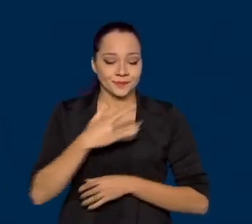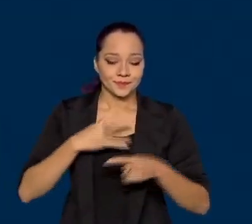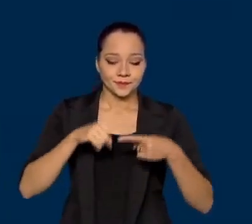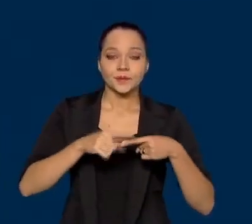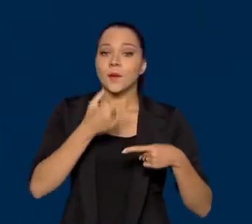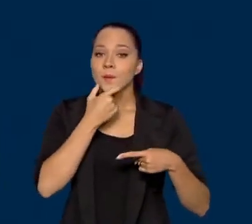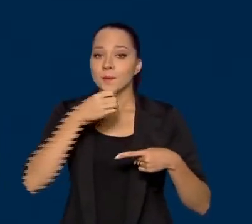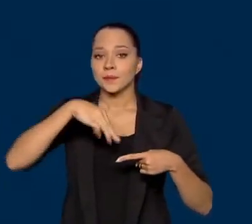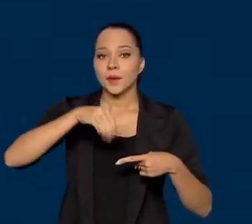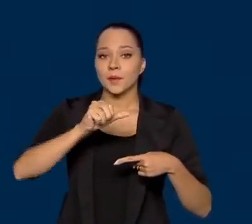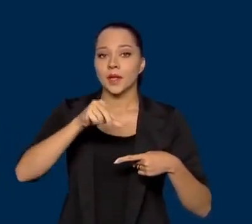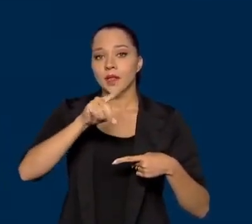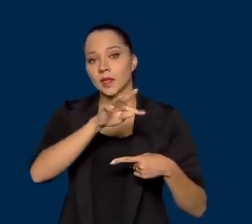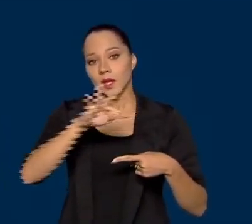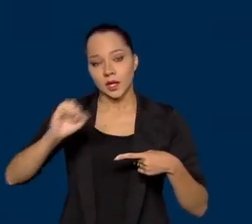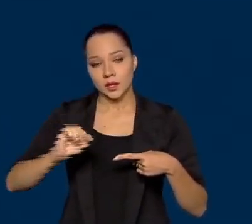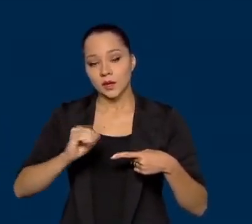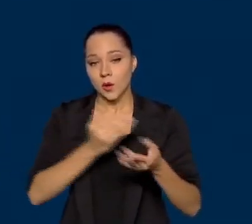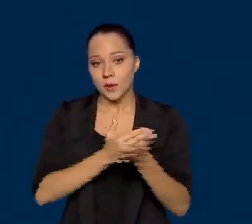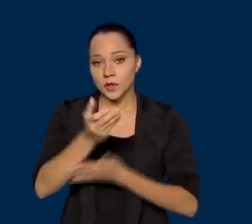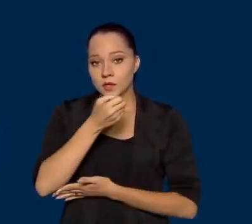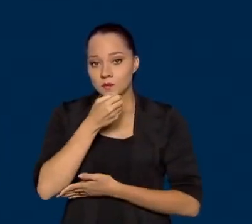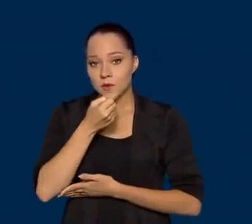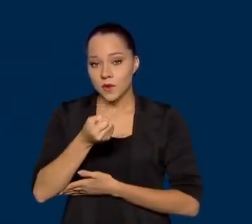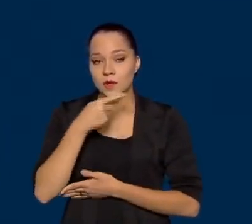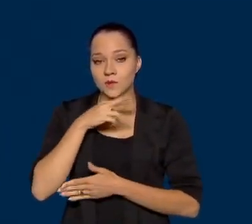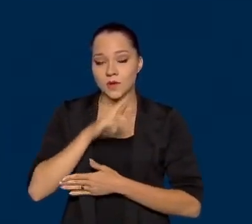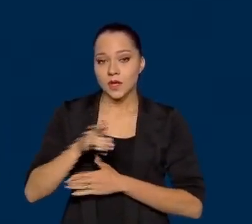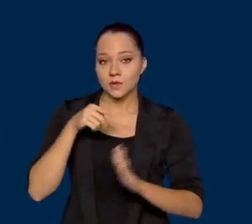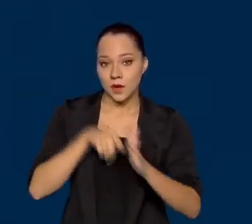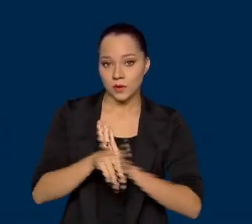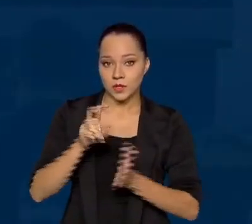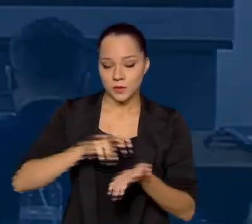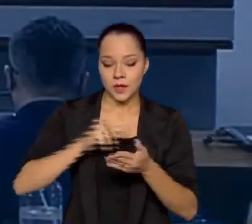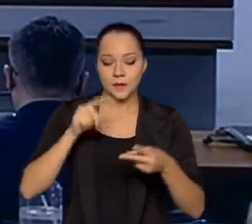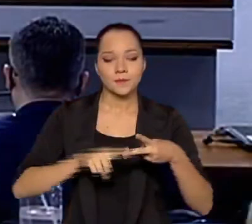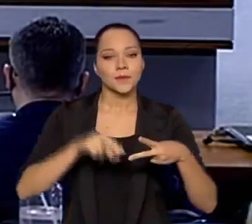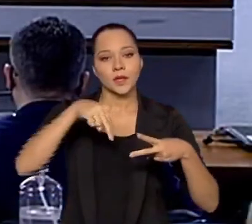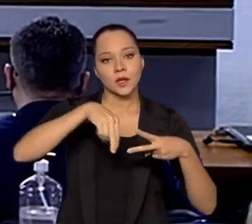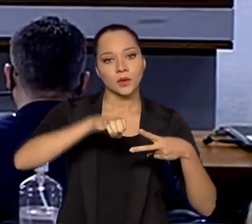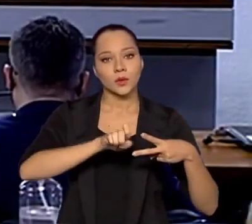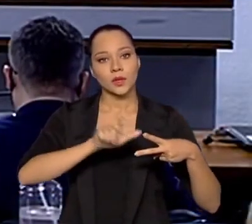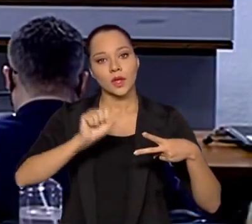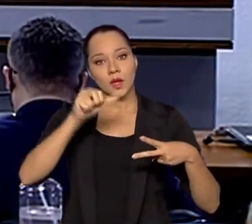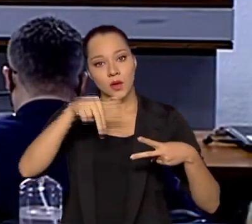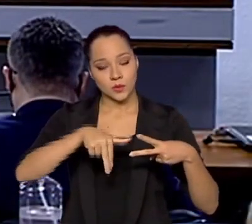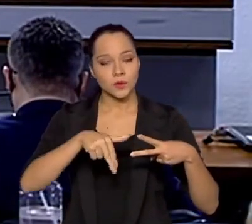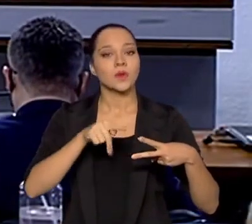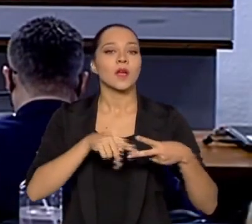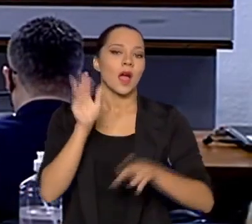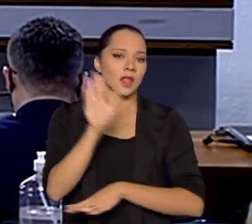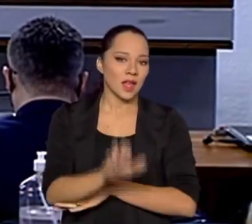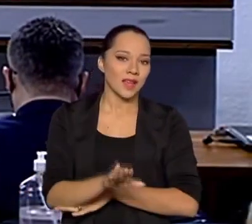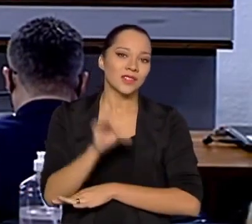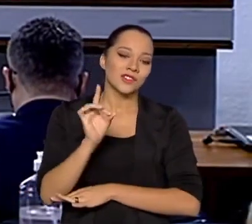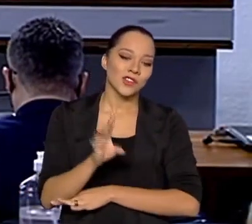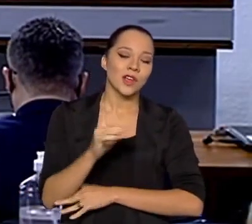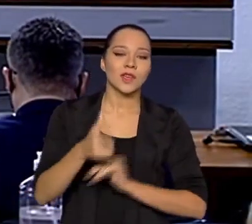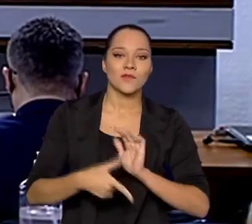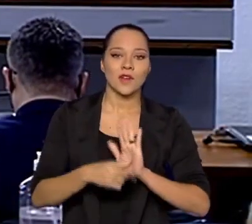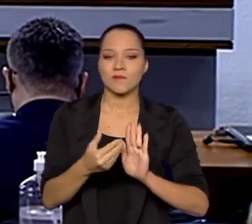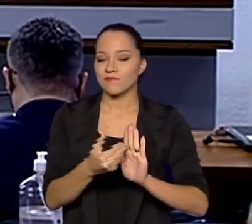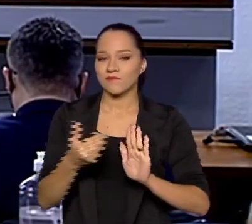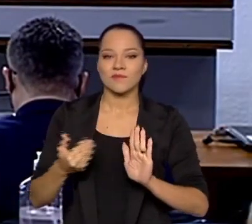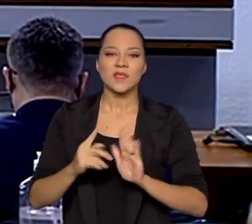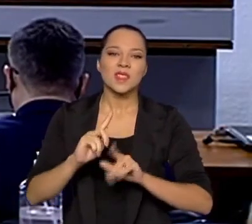Henrique Mandetta, que começou a responder as perguntas no final da manhã, e também do Nelson Teich, que seria à tarde, mas acabou sendo